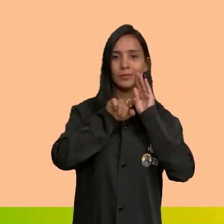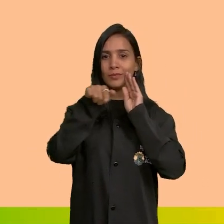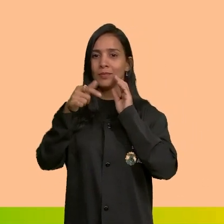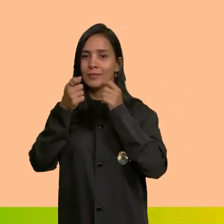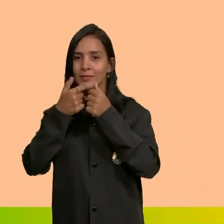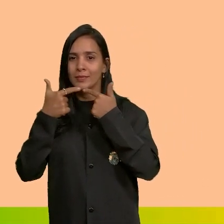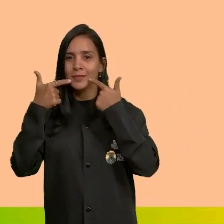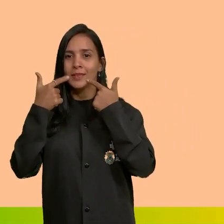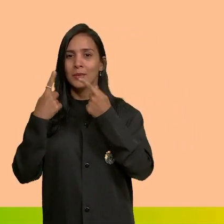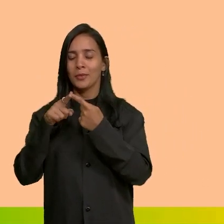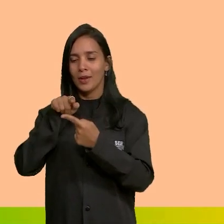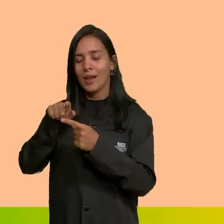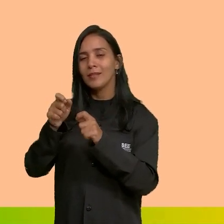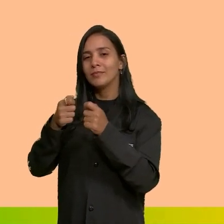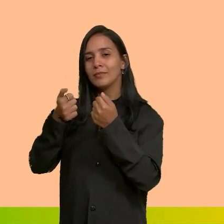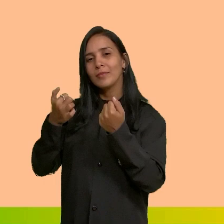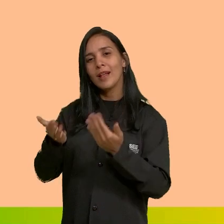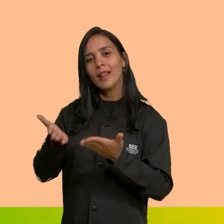temas leves